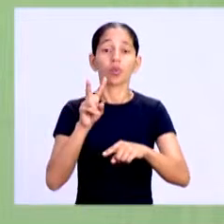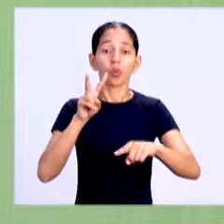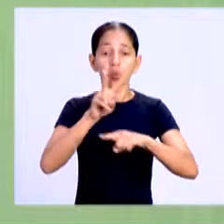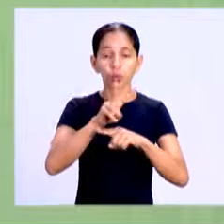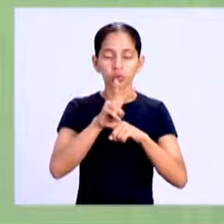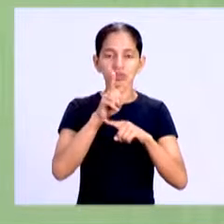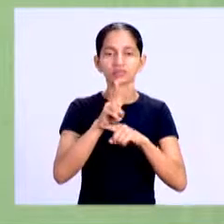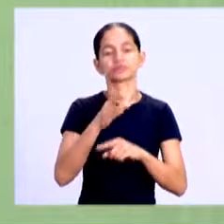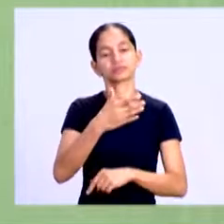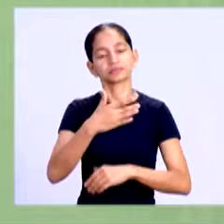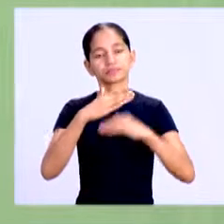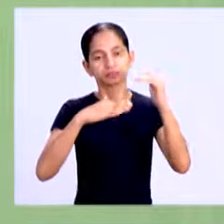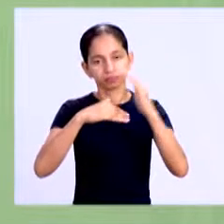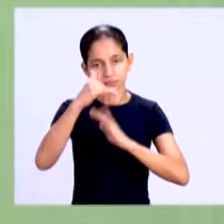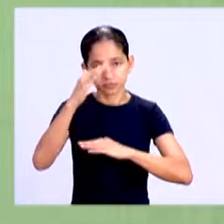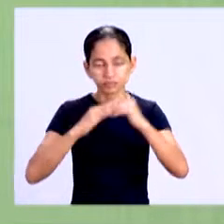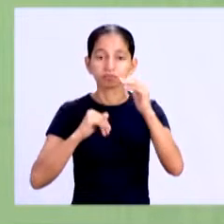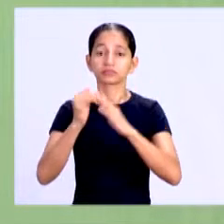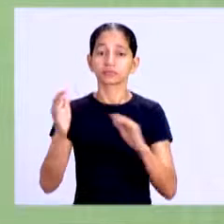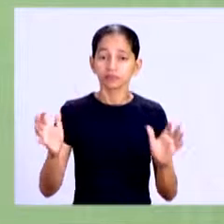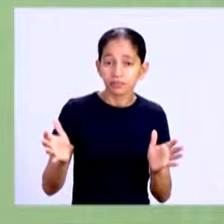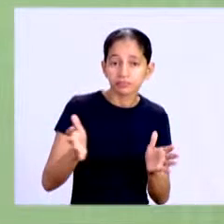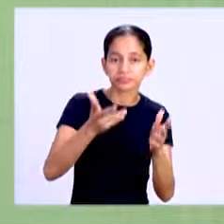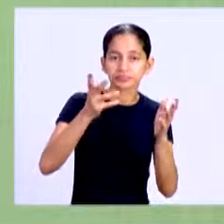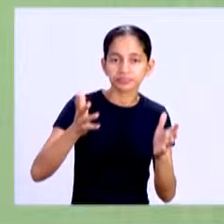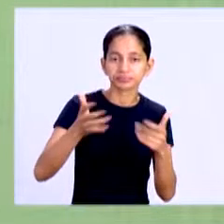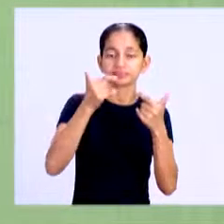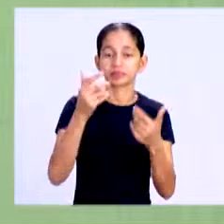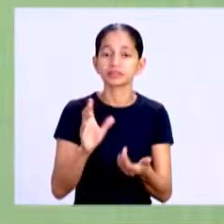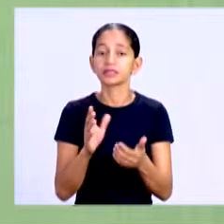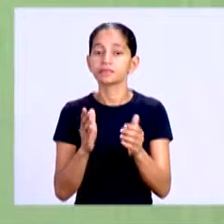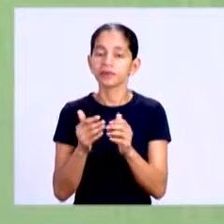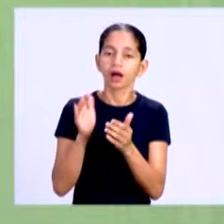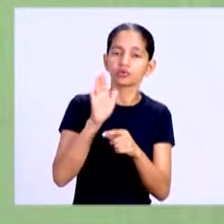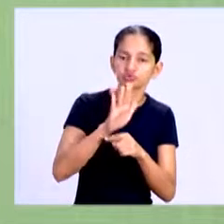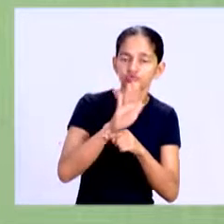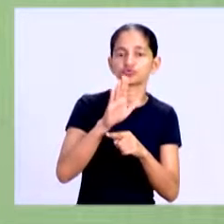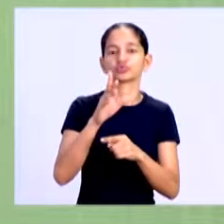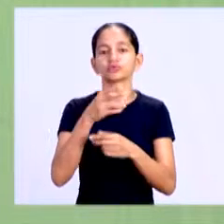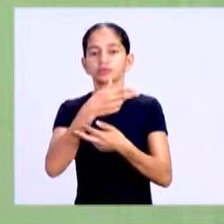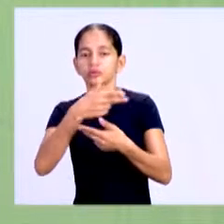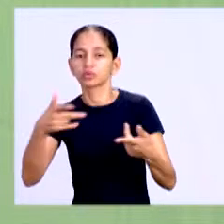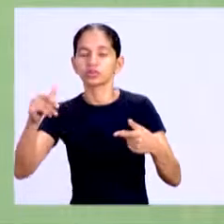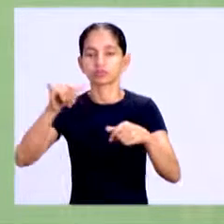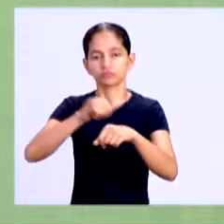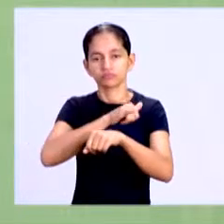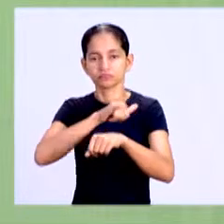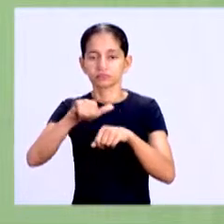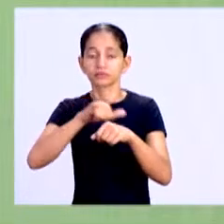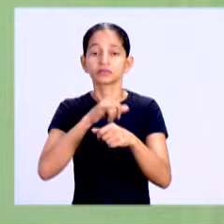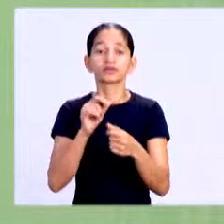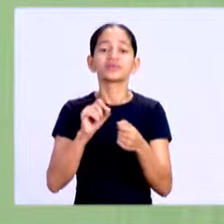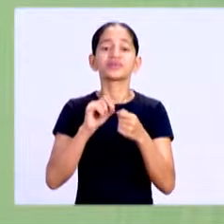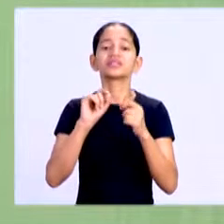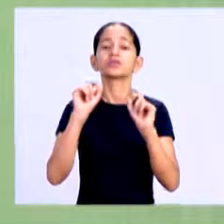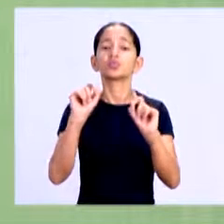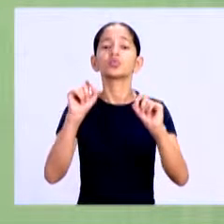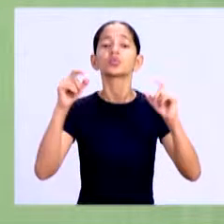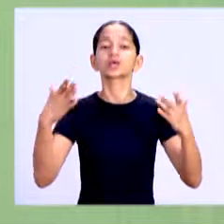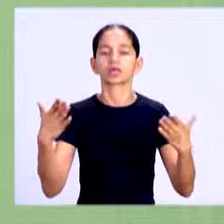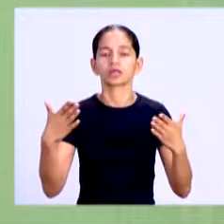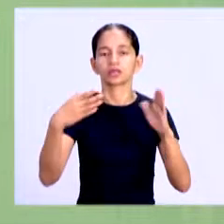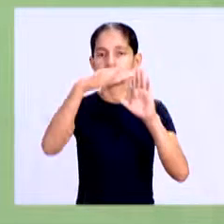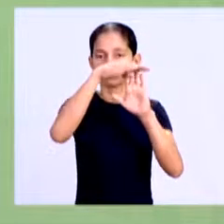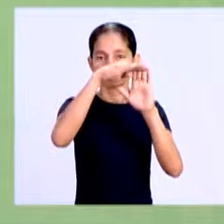papel nesse caso, que é o de incentivar e viabilizar medidas. Quais são essas medidas que o cuidador